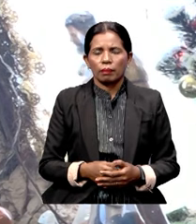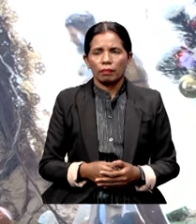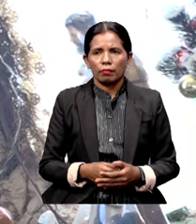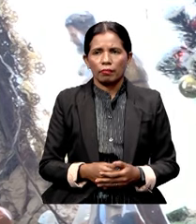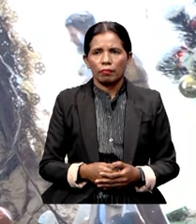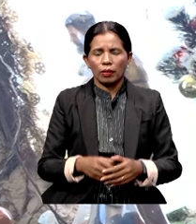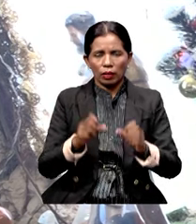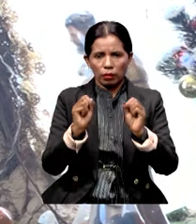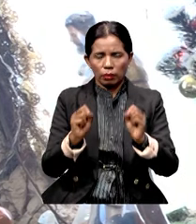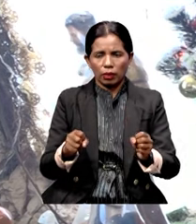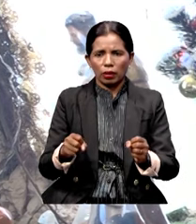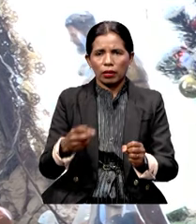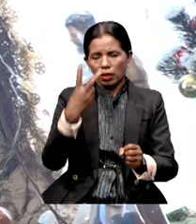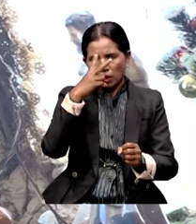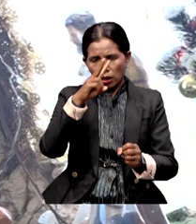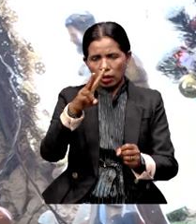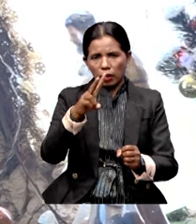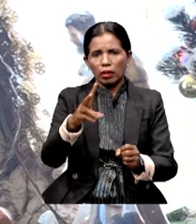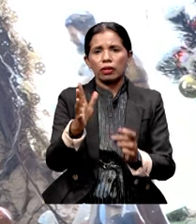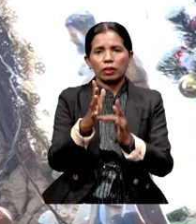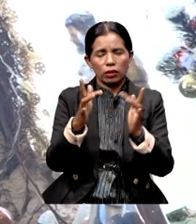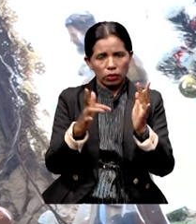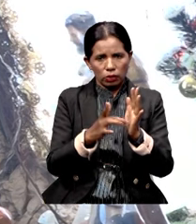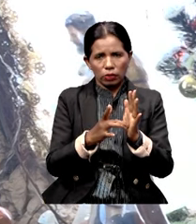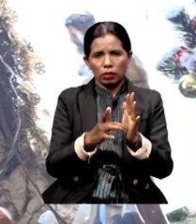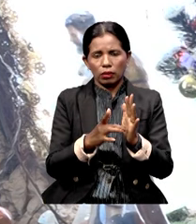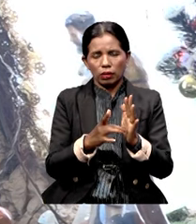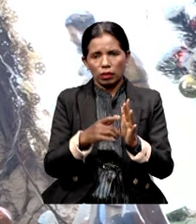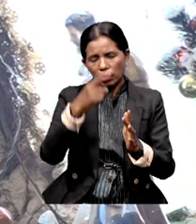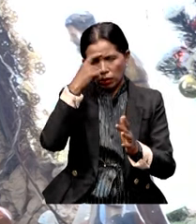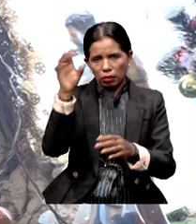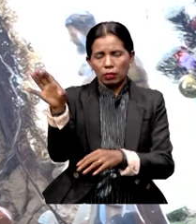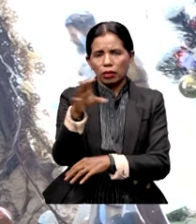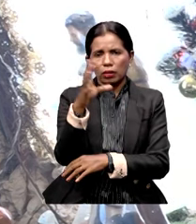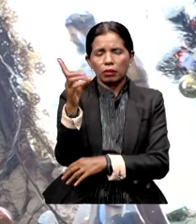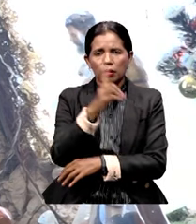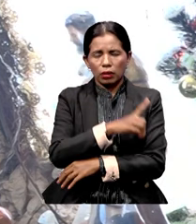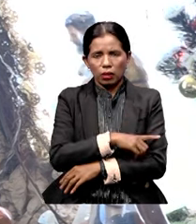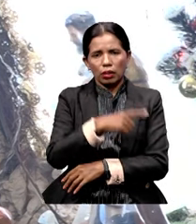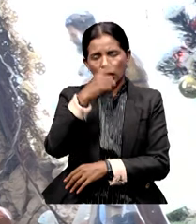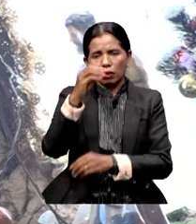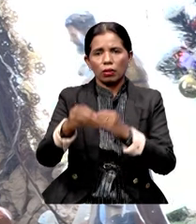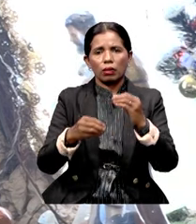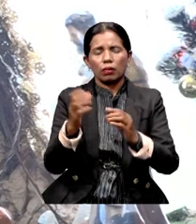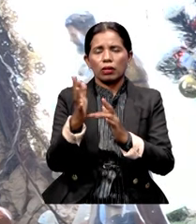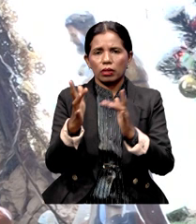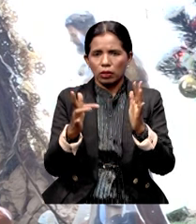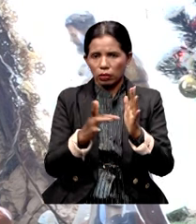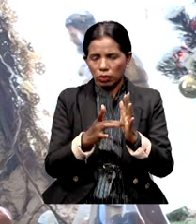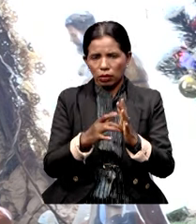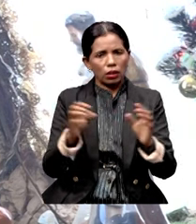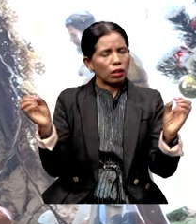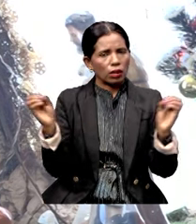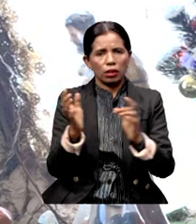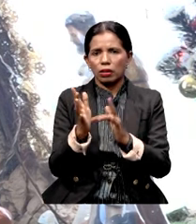atu be hare hetan Jesus tamba natal katak Jesus. La ija Jesus, la